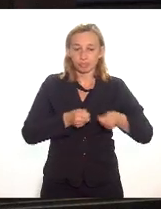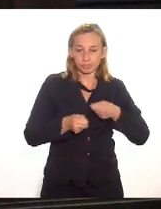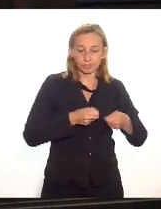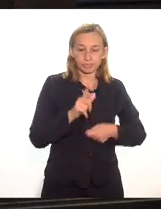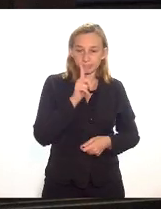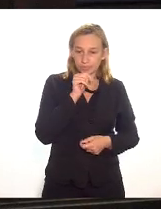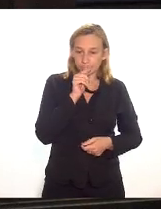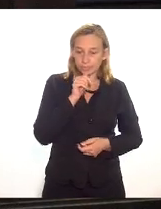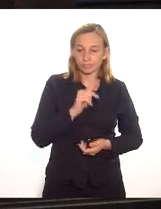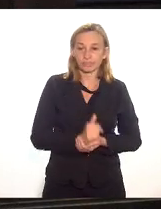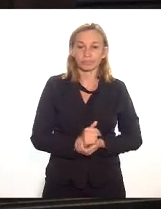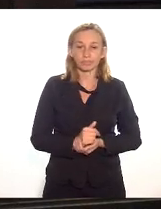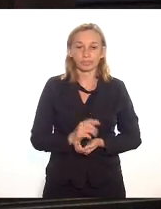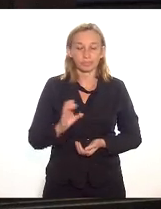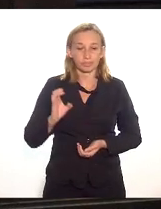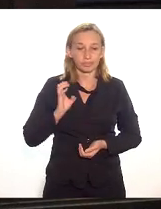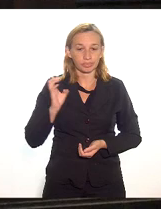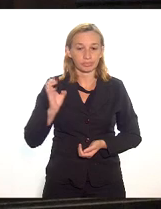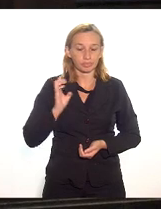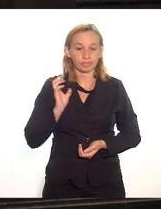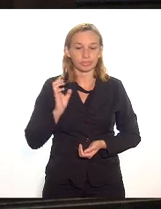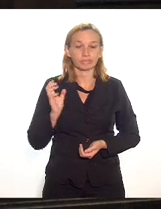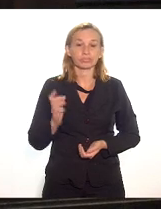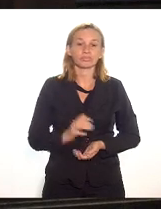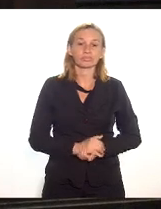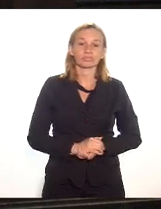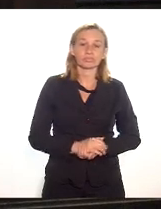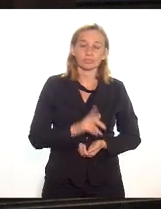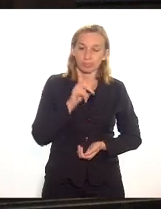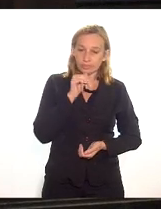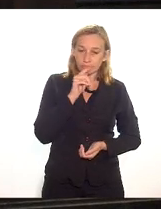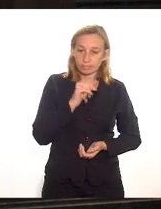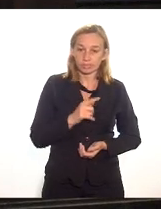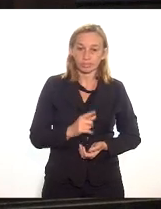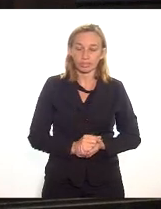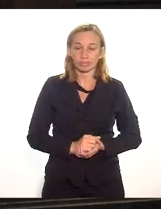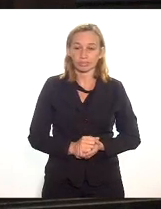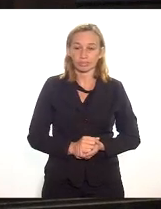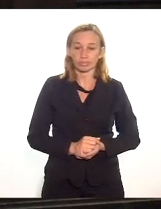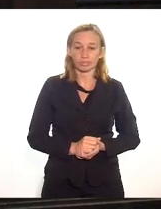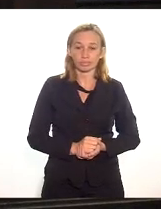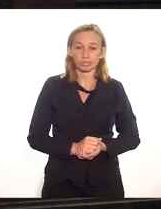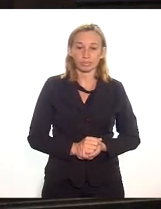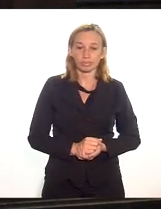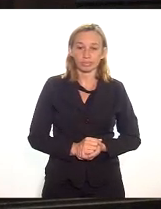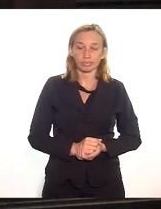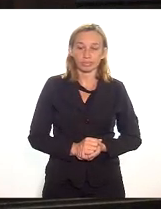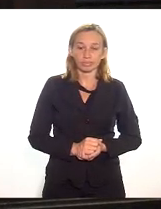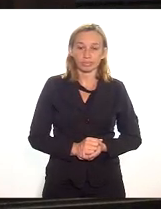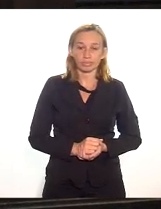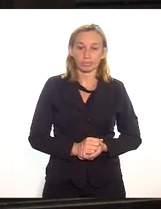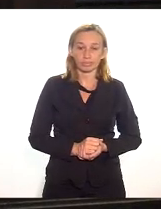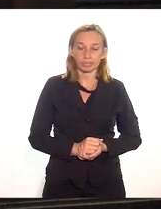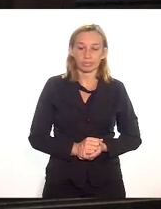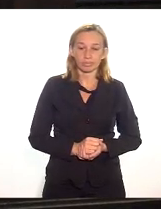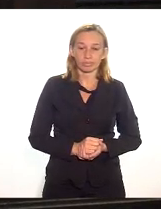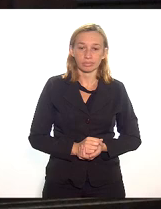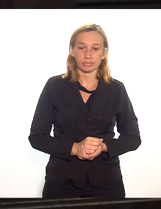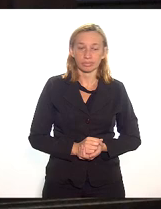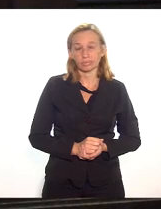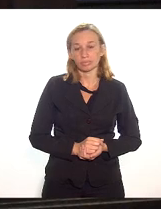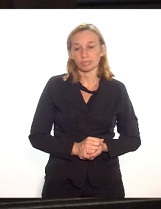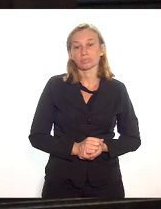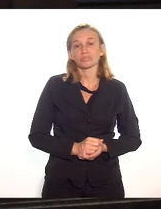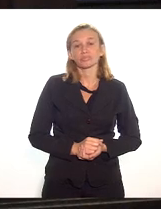dessa riqueza natural, desse bem essencial à vida, para a lógica da rentabilidade, para a lógica